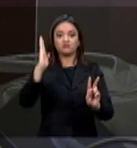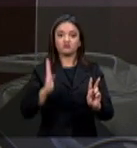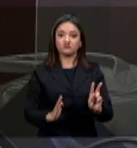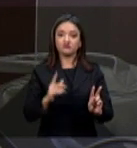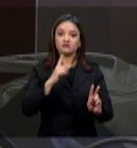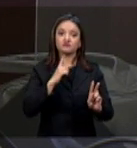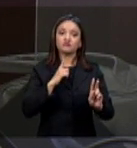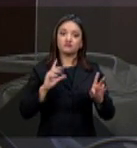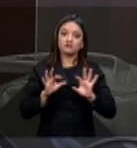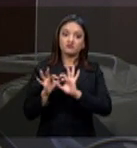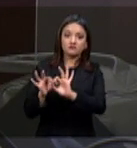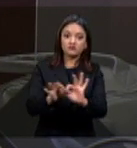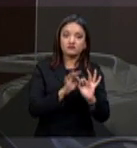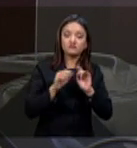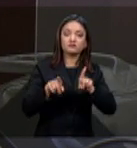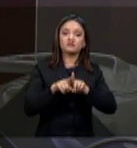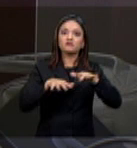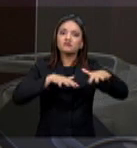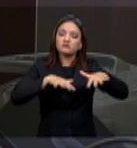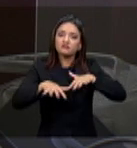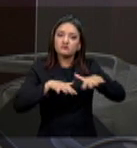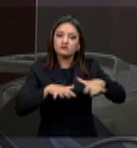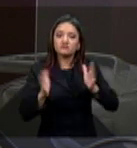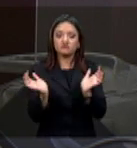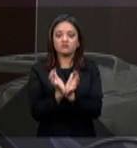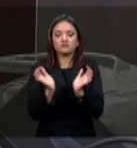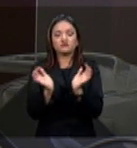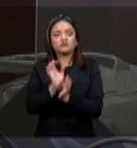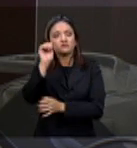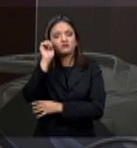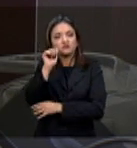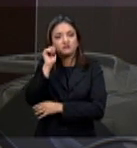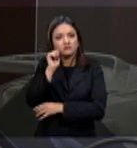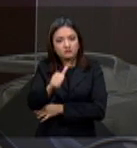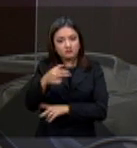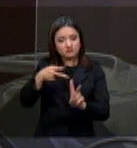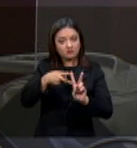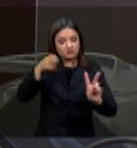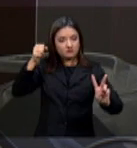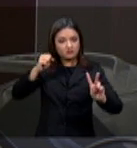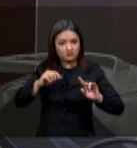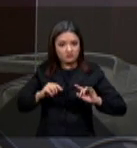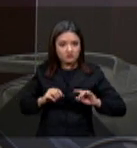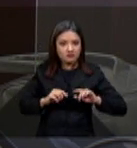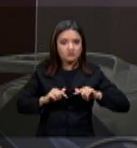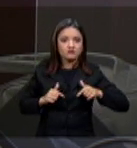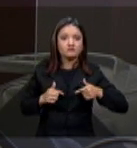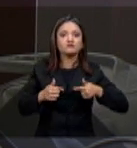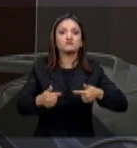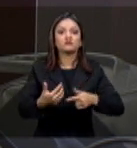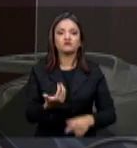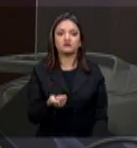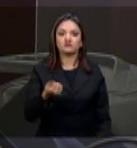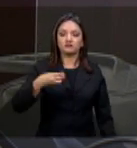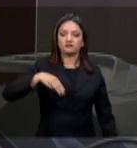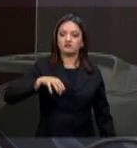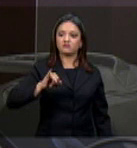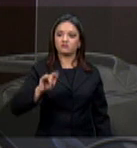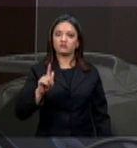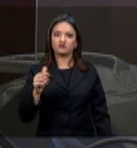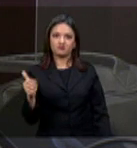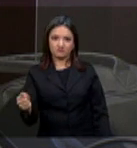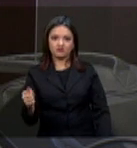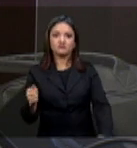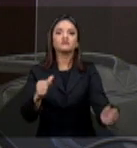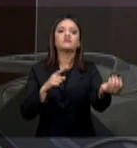reunidas e mobilizadas por meio da Articulação Nacional de Mulheres Indígenas Guerreiras da Ancestralidade, a sigla é AMIGA,